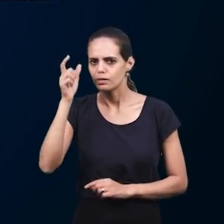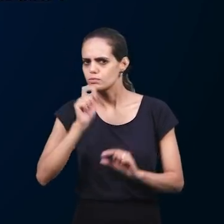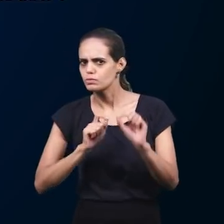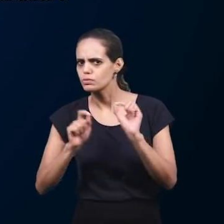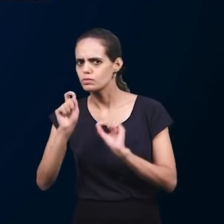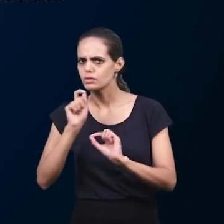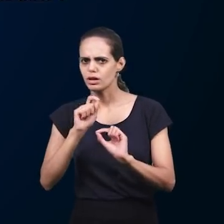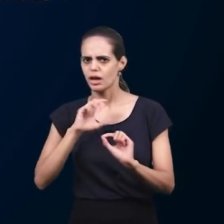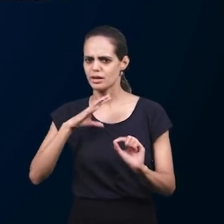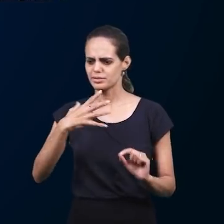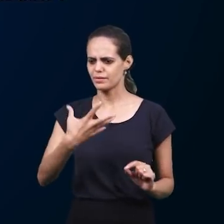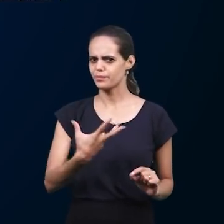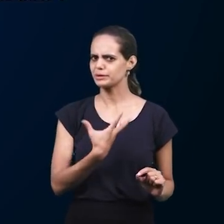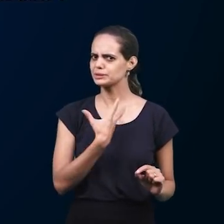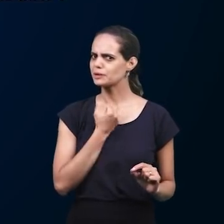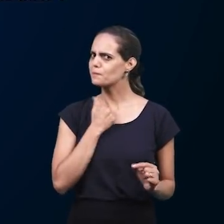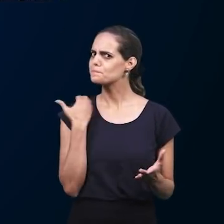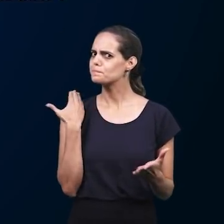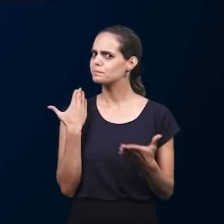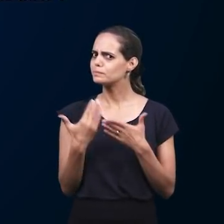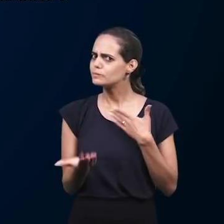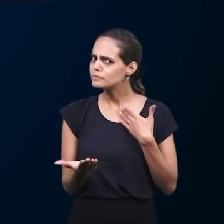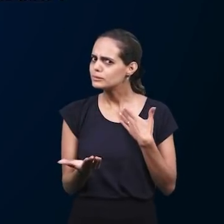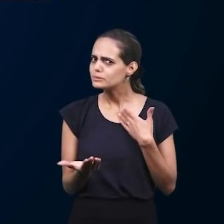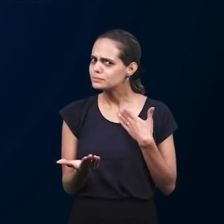comprometendo o projeto de salvação para a minha vida.